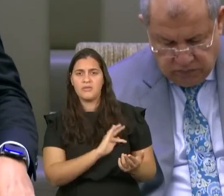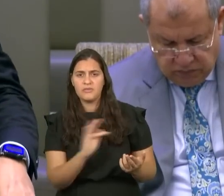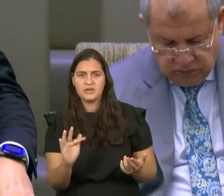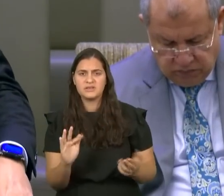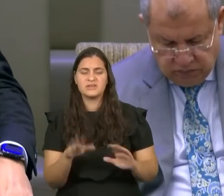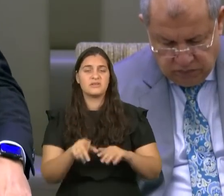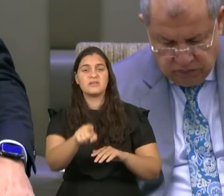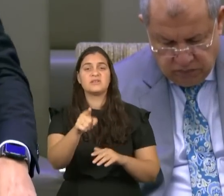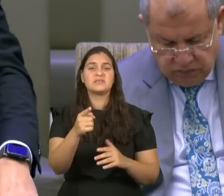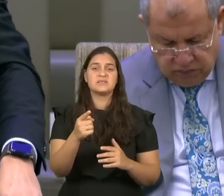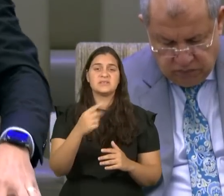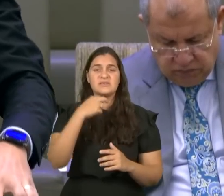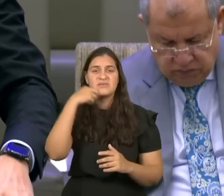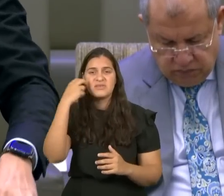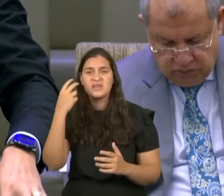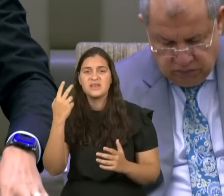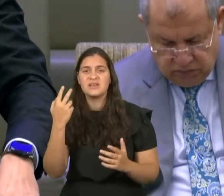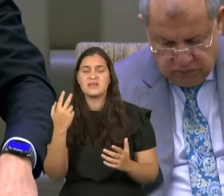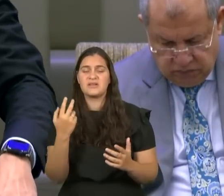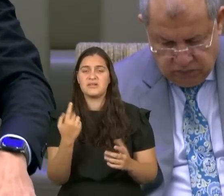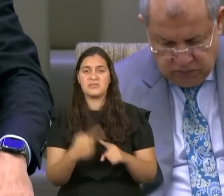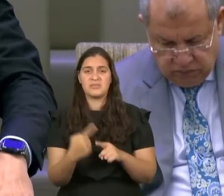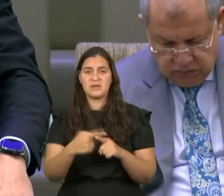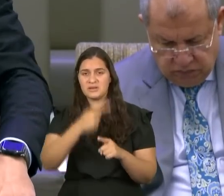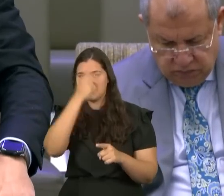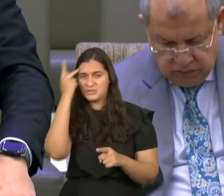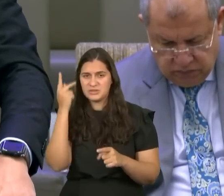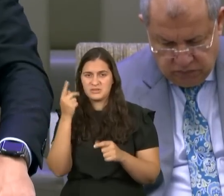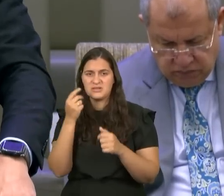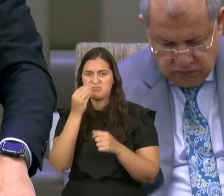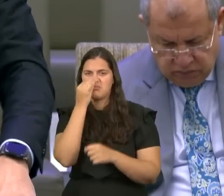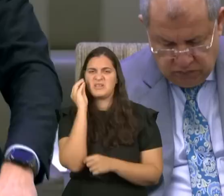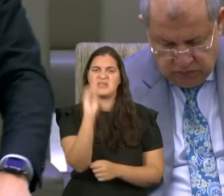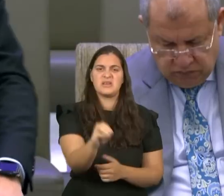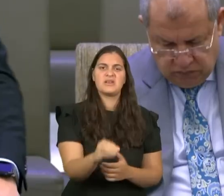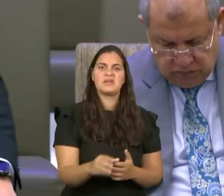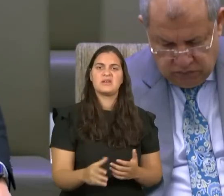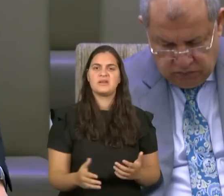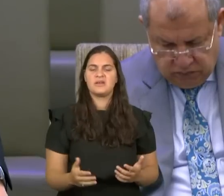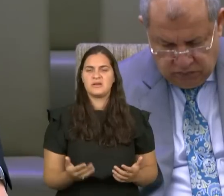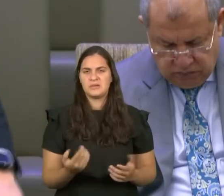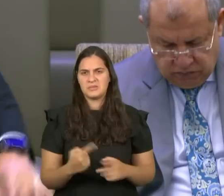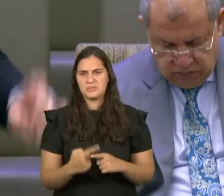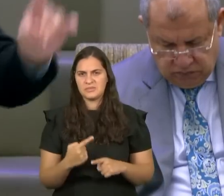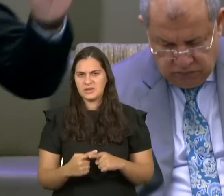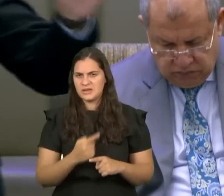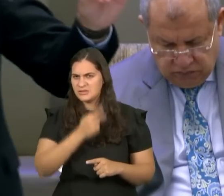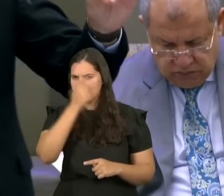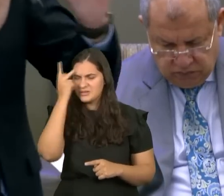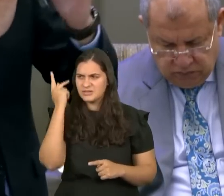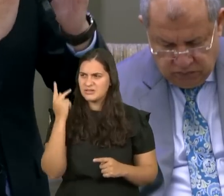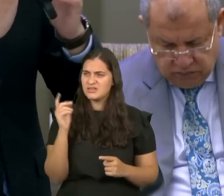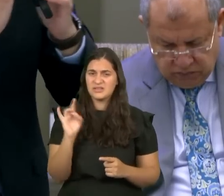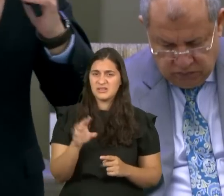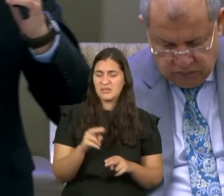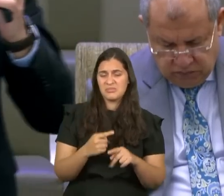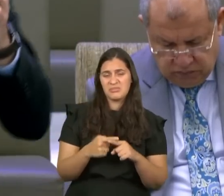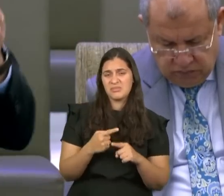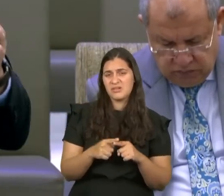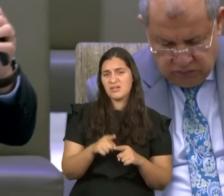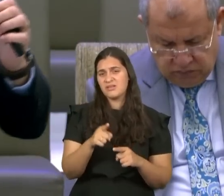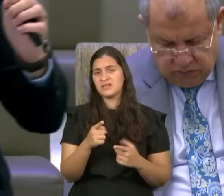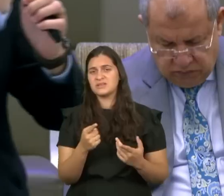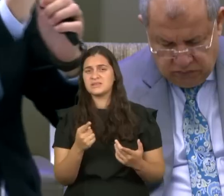preconceito deste tipo de discriminação quantas pessoas pelo simples fato de